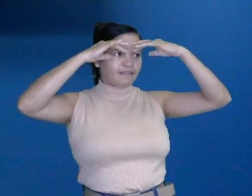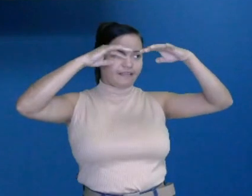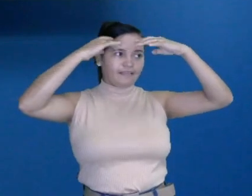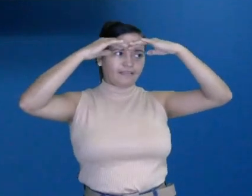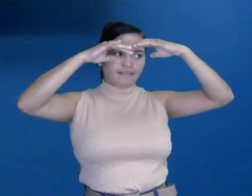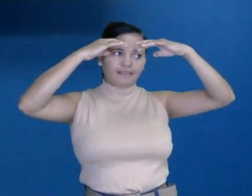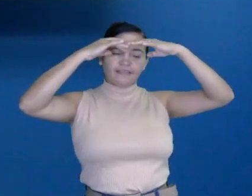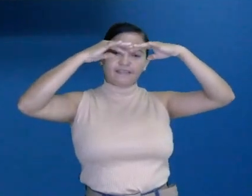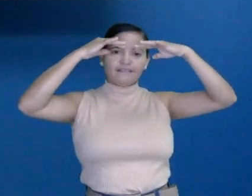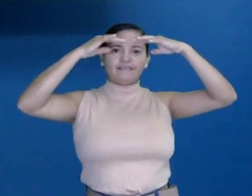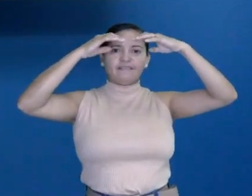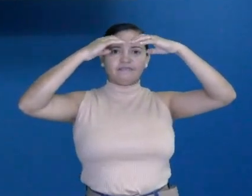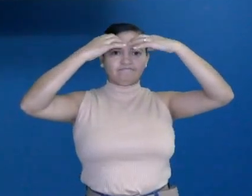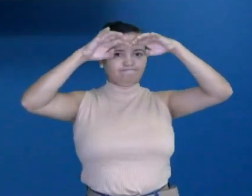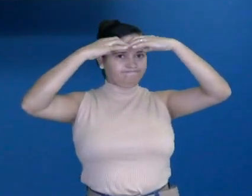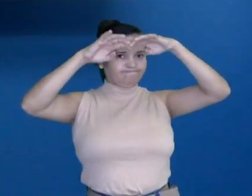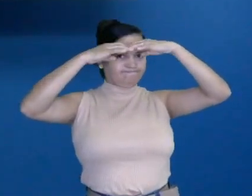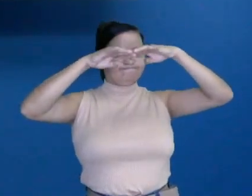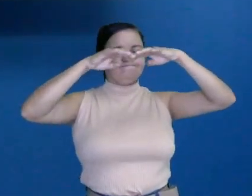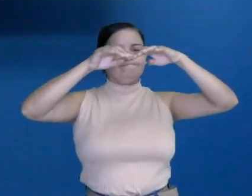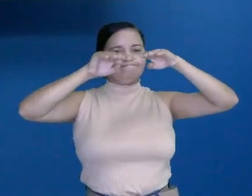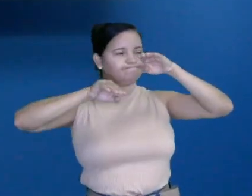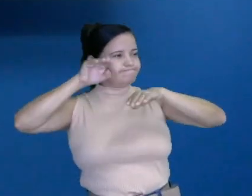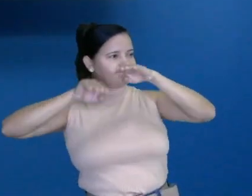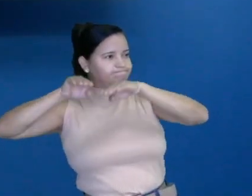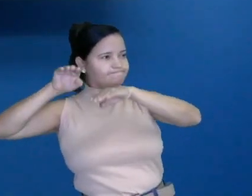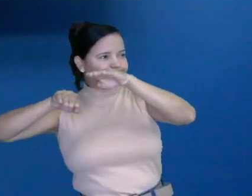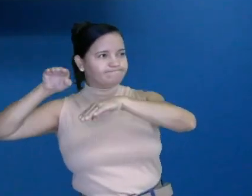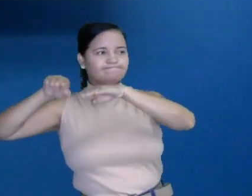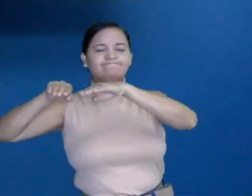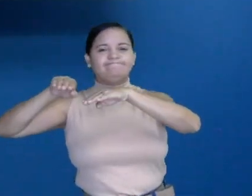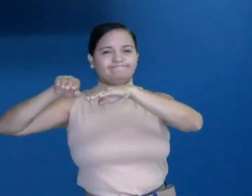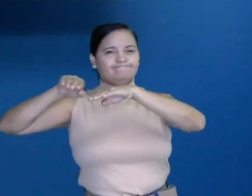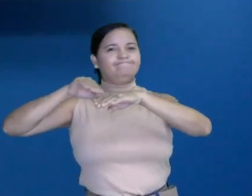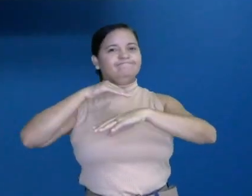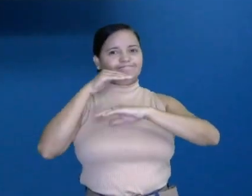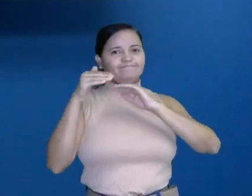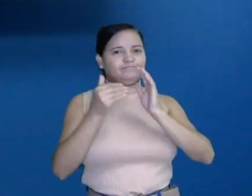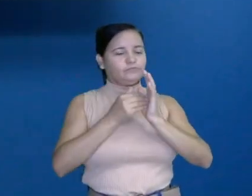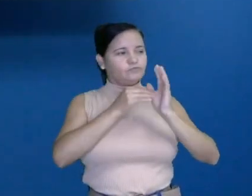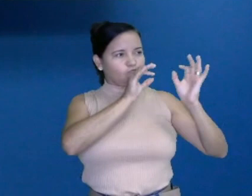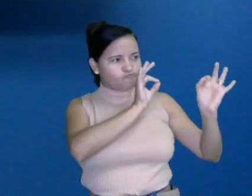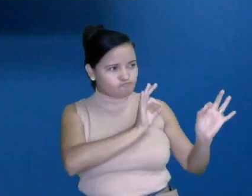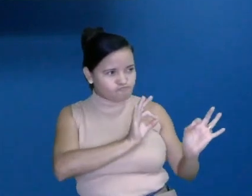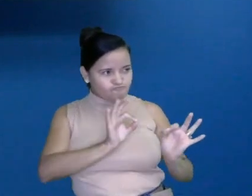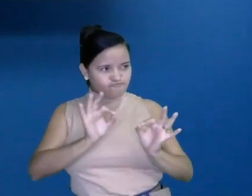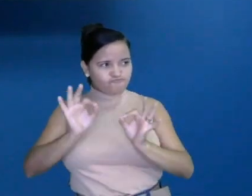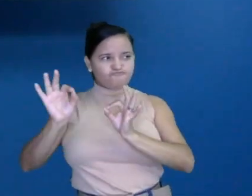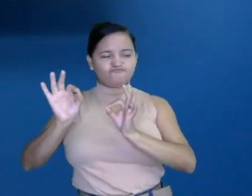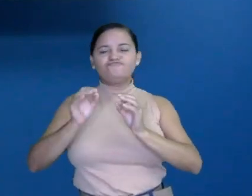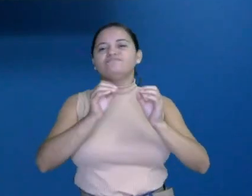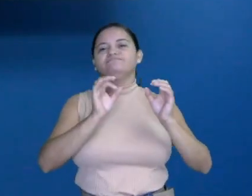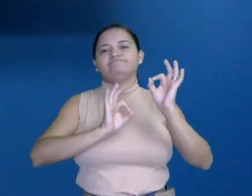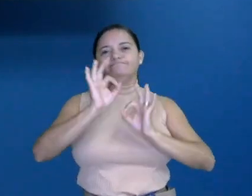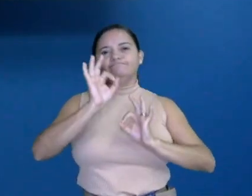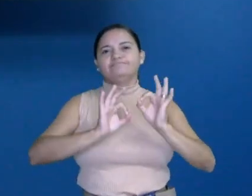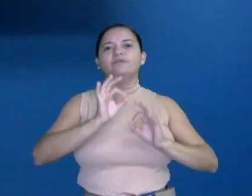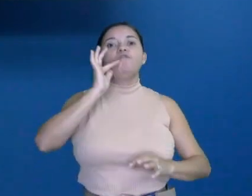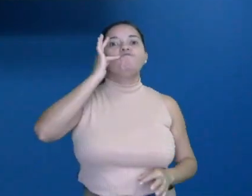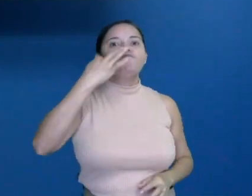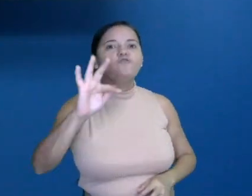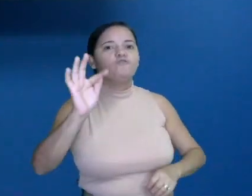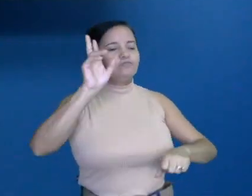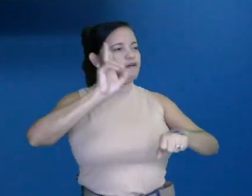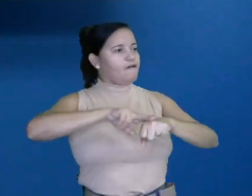Então, ele vai estar regulando ali, fazendo tudo funcionar direitinho. São as frutas, as